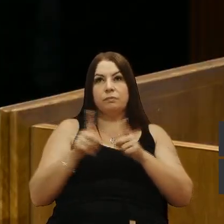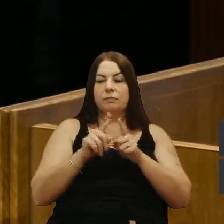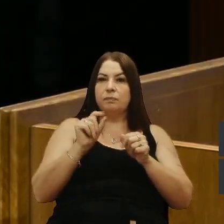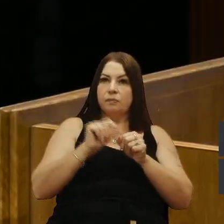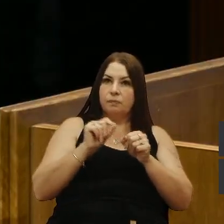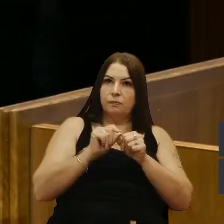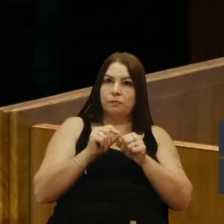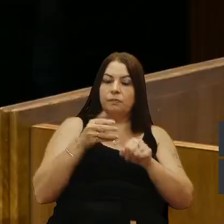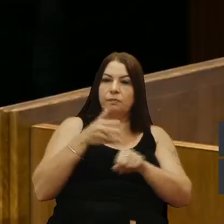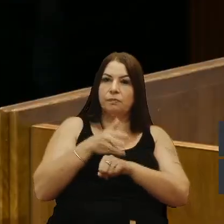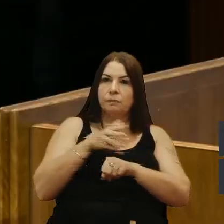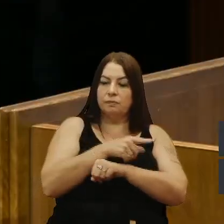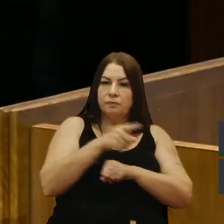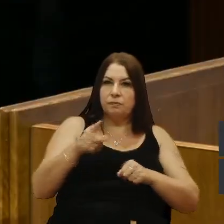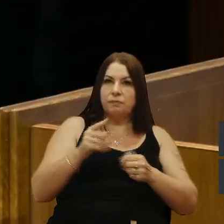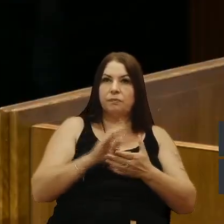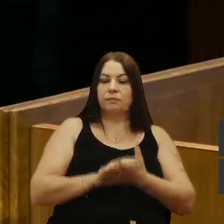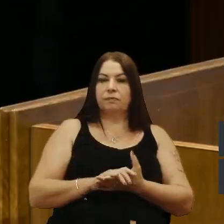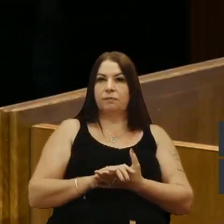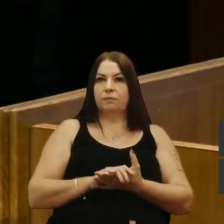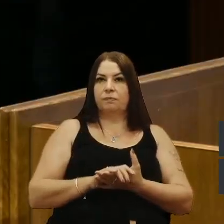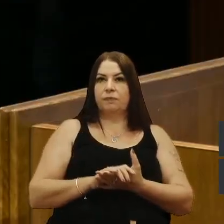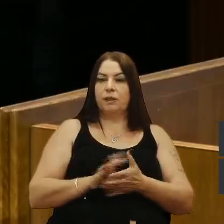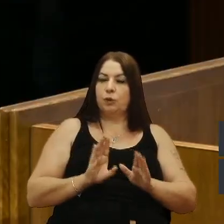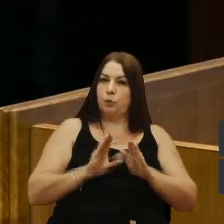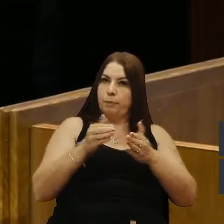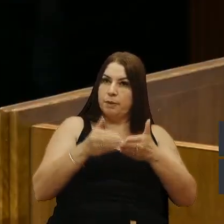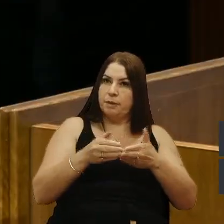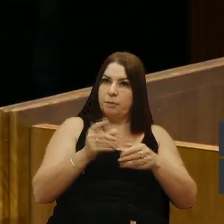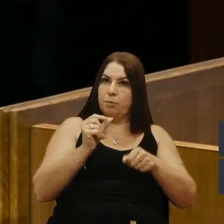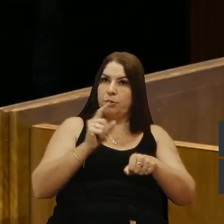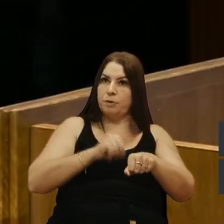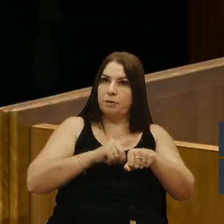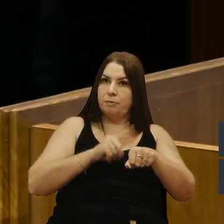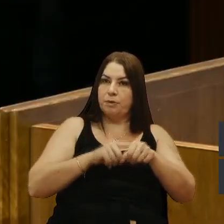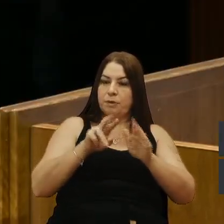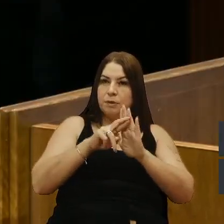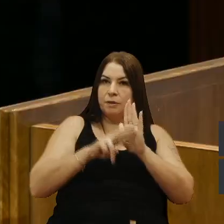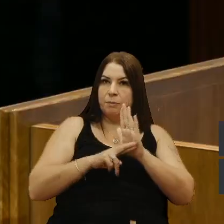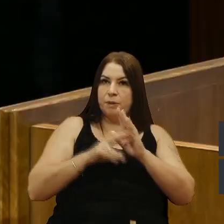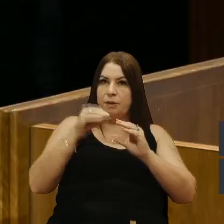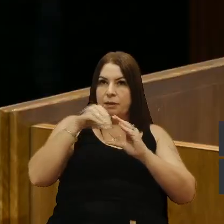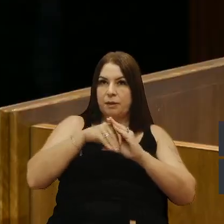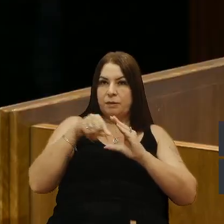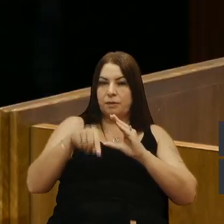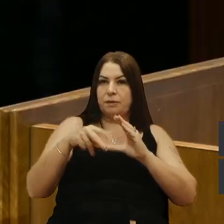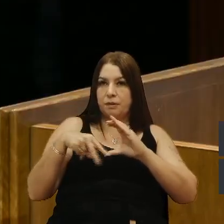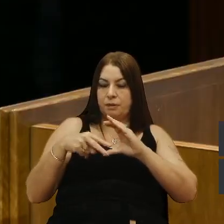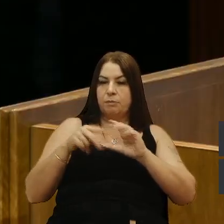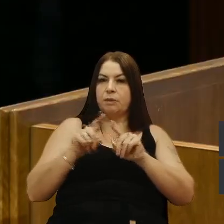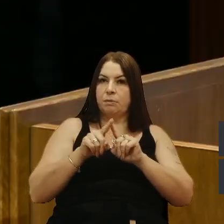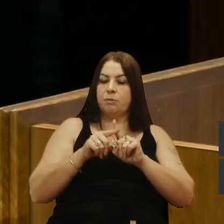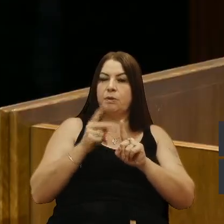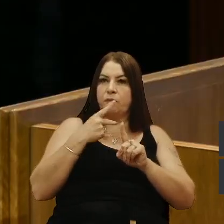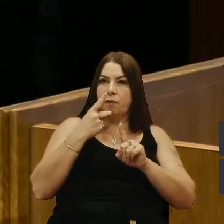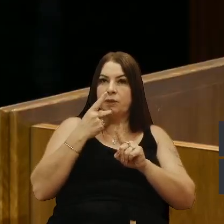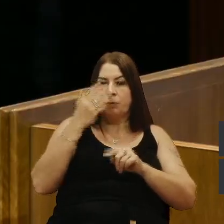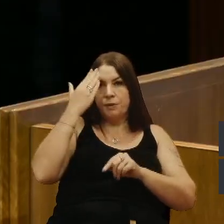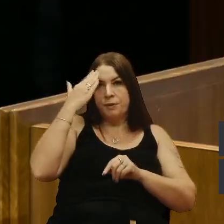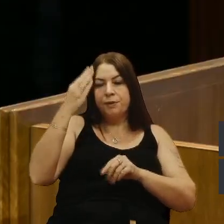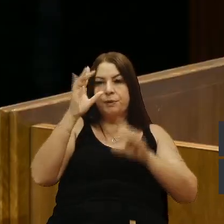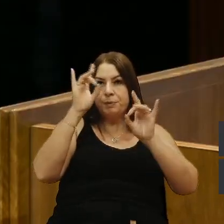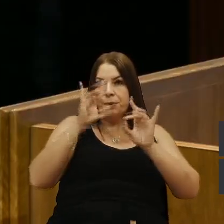fazendo parte, e fizemos parte da comissão temporária do regimento interno. E quero aqui fazer um agradecimento